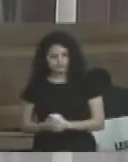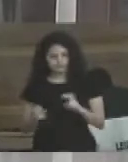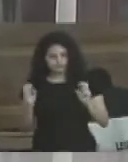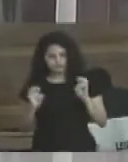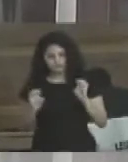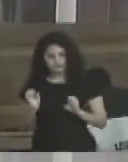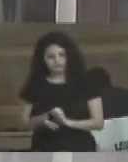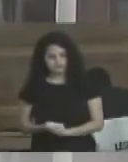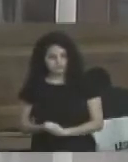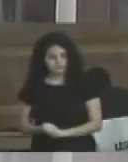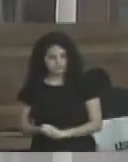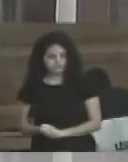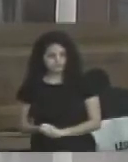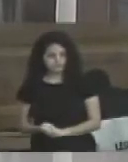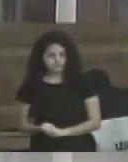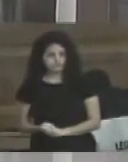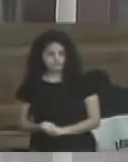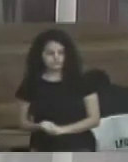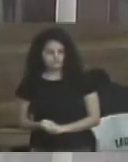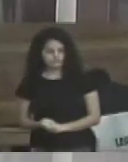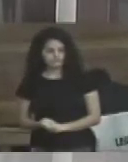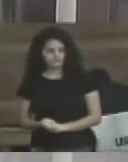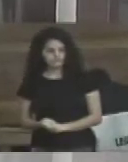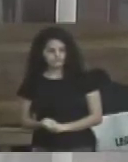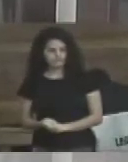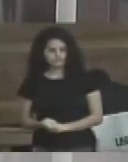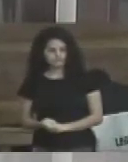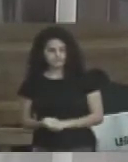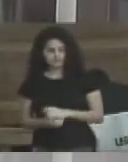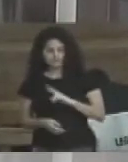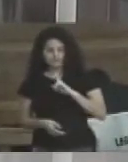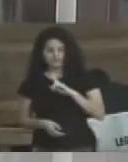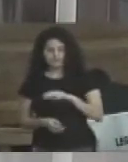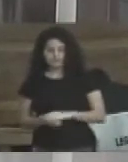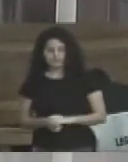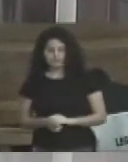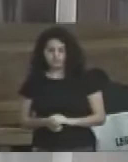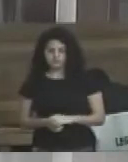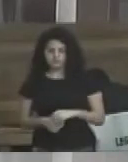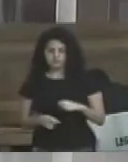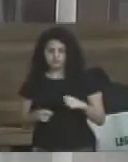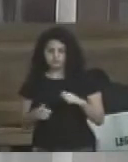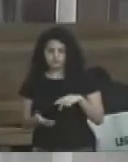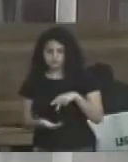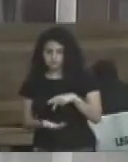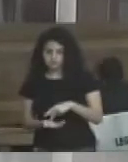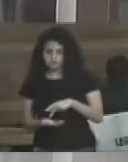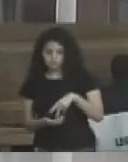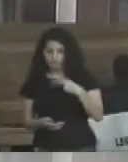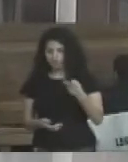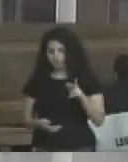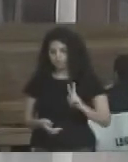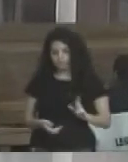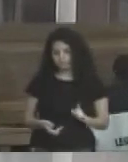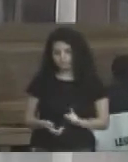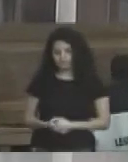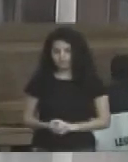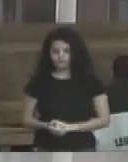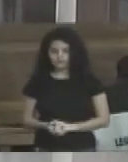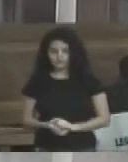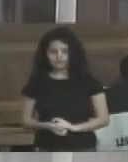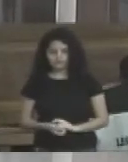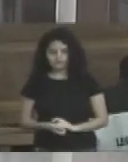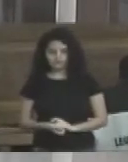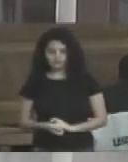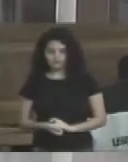dever desse poder legislativo apurar a existência de possíveis infrações e tendo o cumprimento de toda a formalidade do